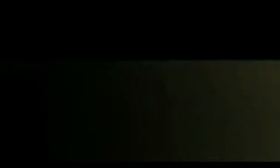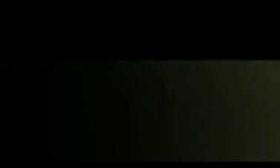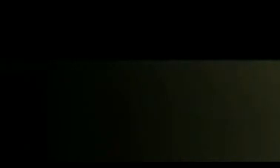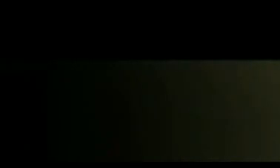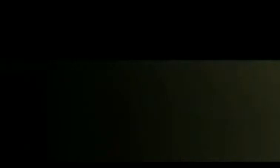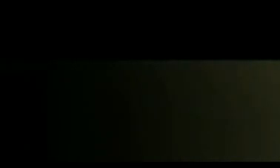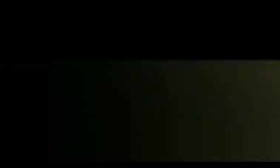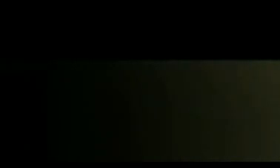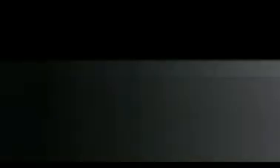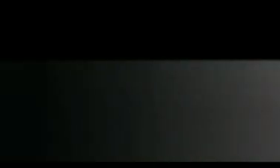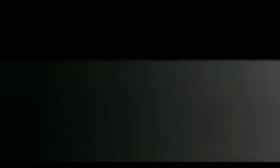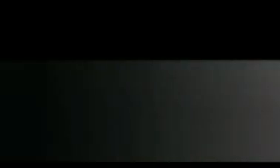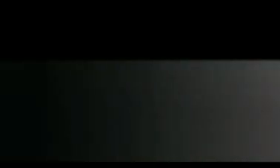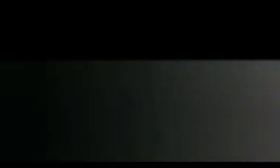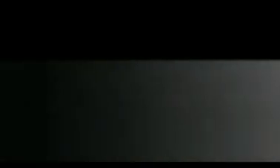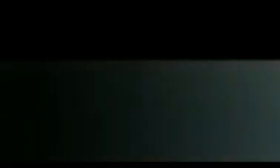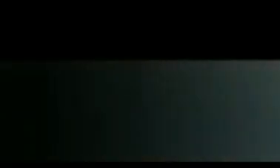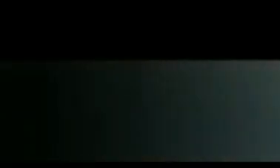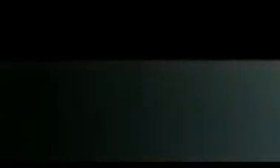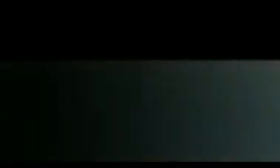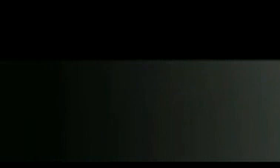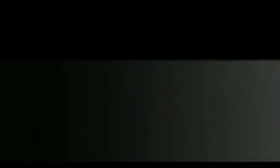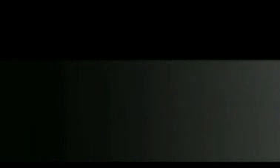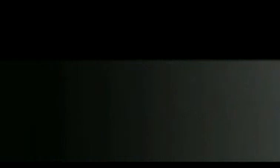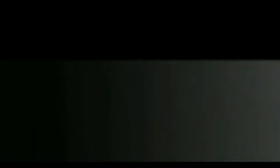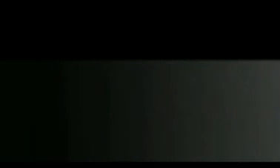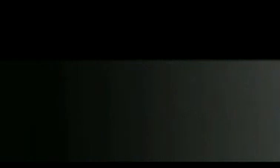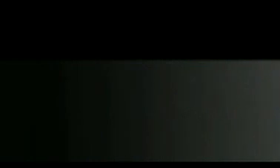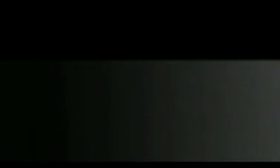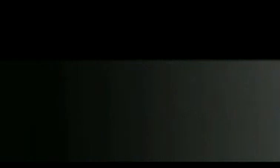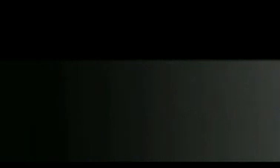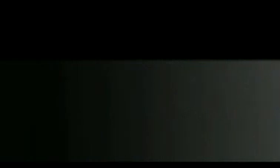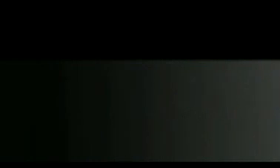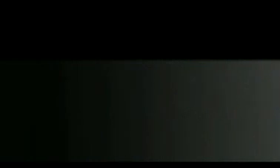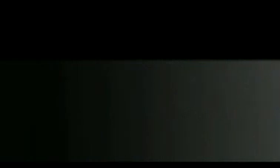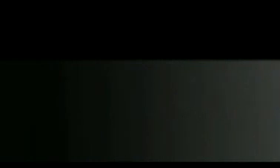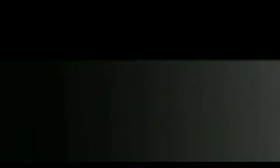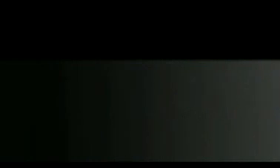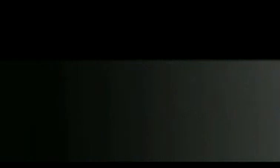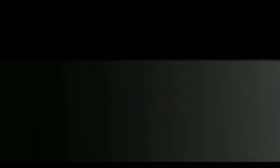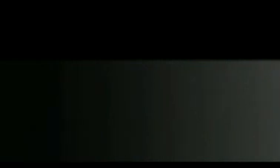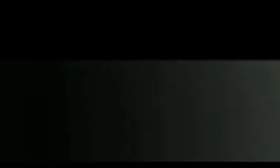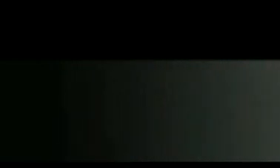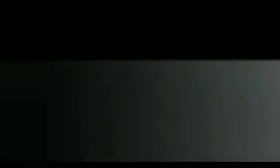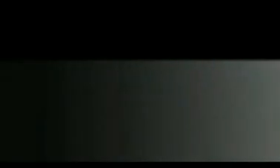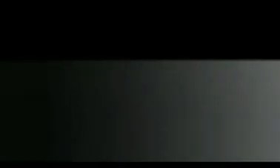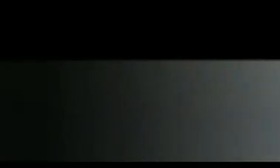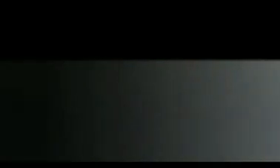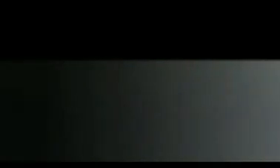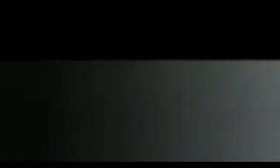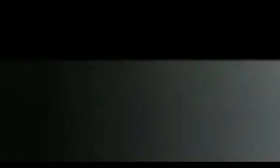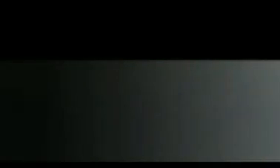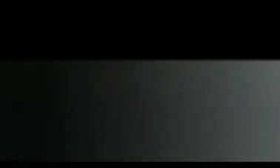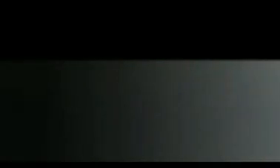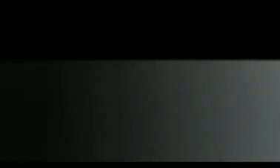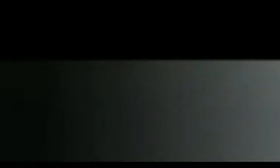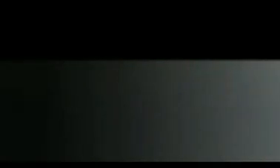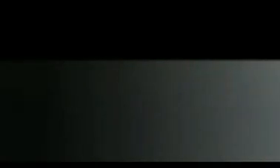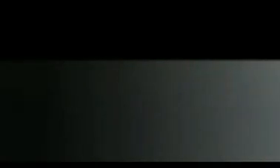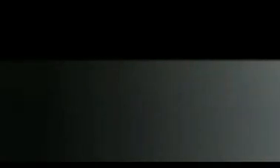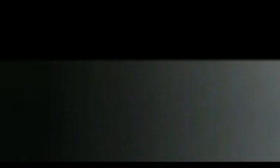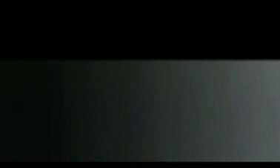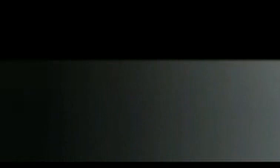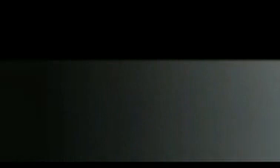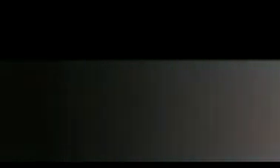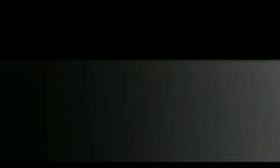presidente, pagou a dívida externa, emprestou dinheiro para alguns países, deixou 378 bilhões de dólares em caixa, fez a